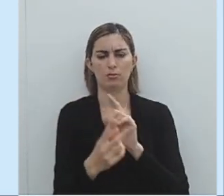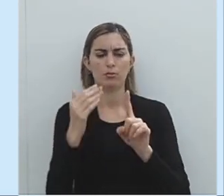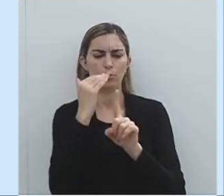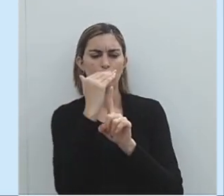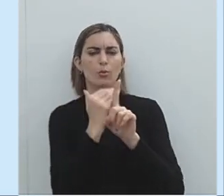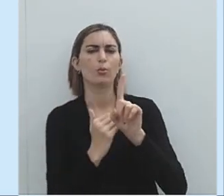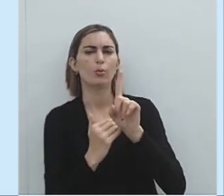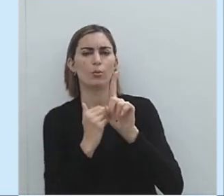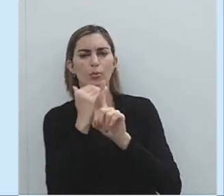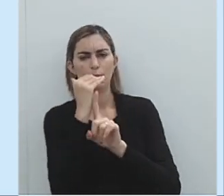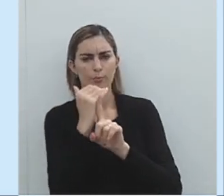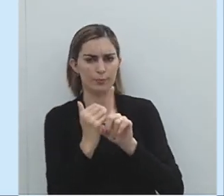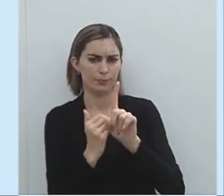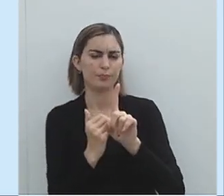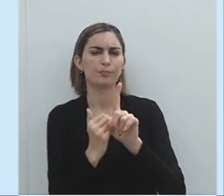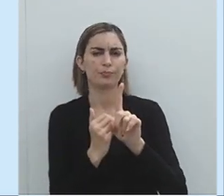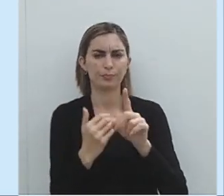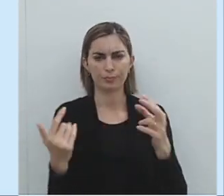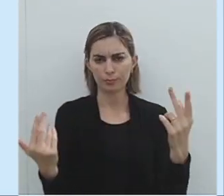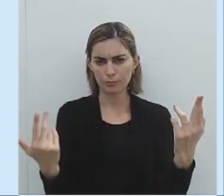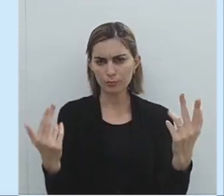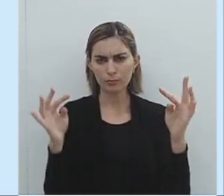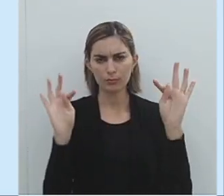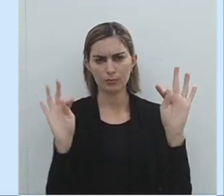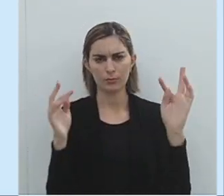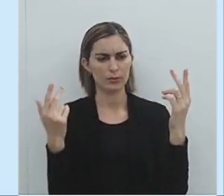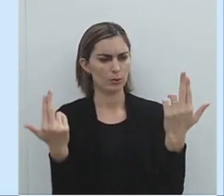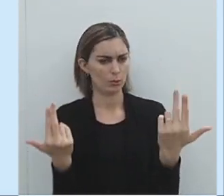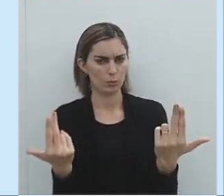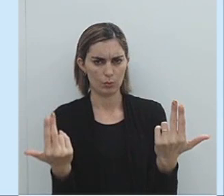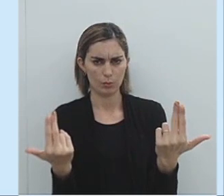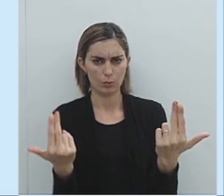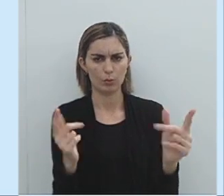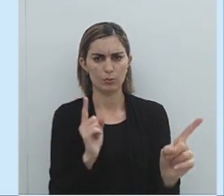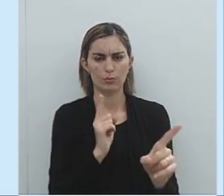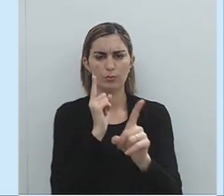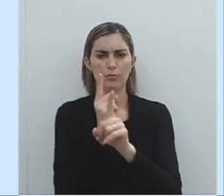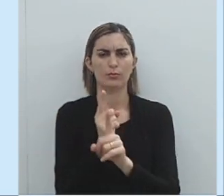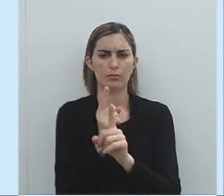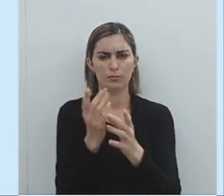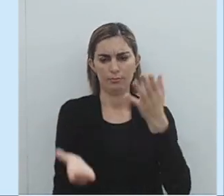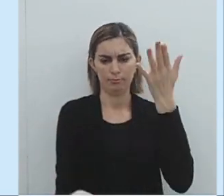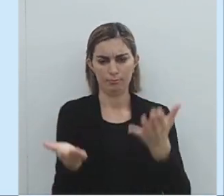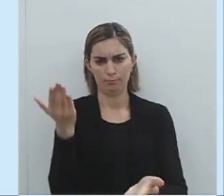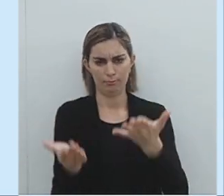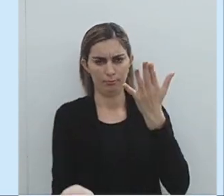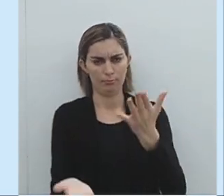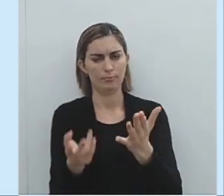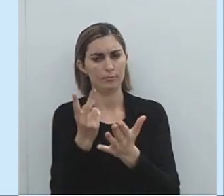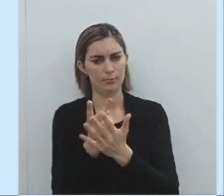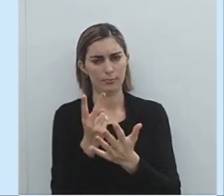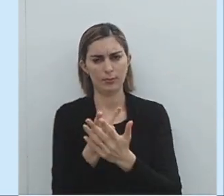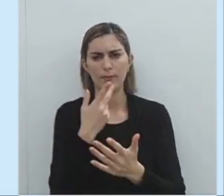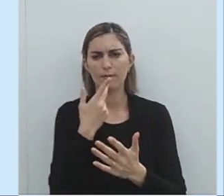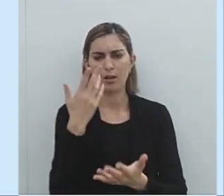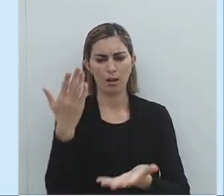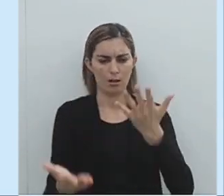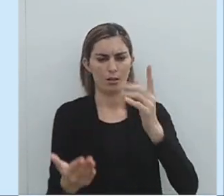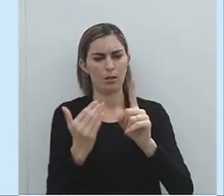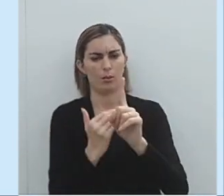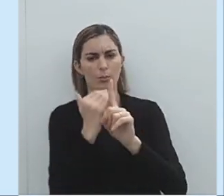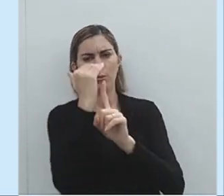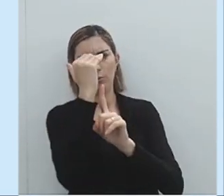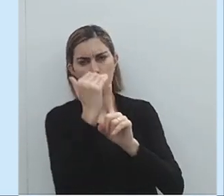essas temperaturas elas fiquem iguais, ou seja, encontra ali um equilíbrio. Toda vez que eu falo